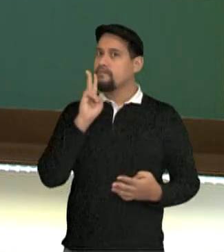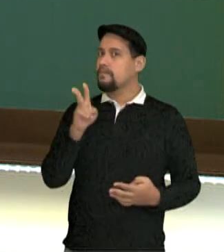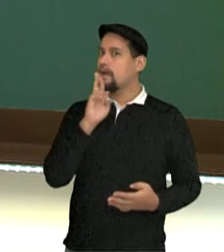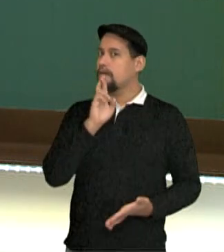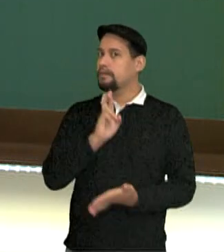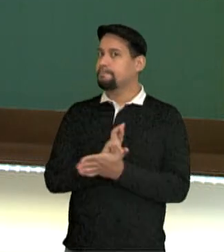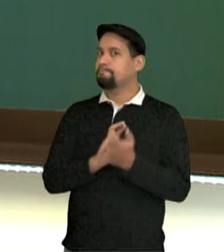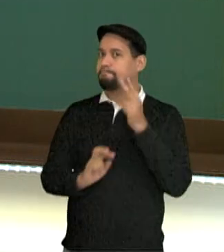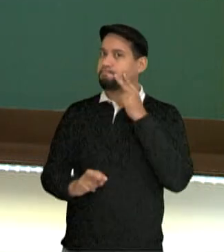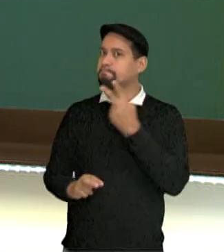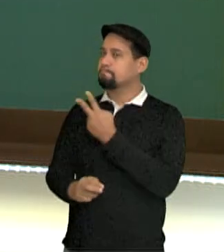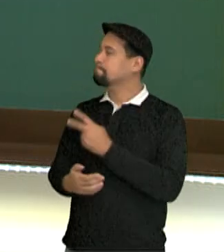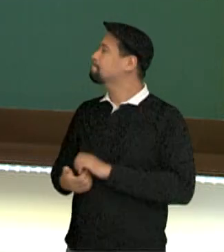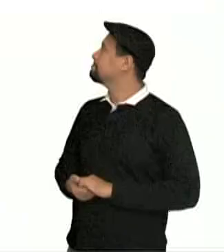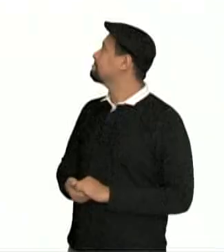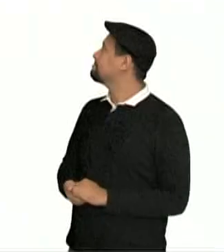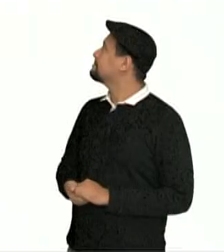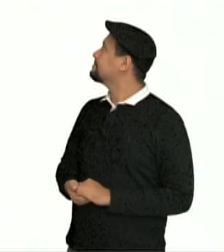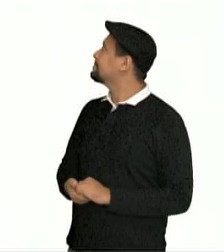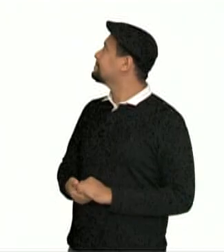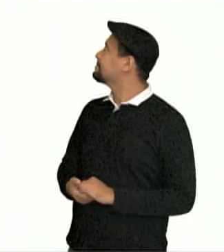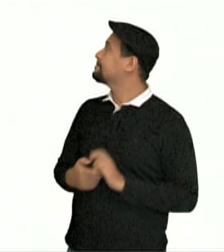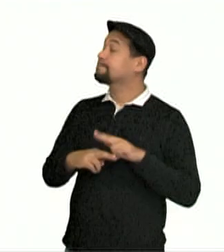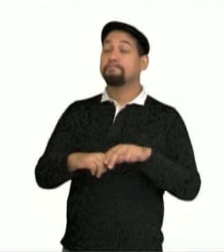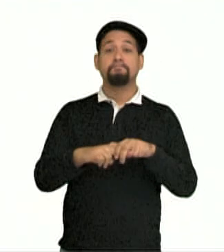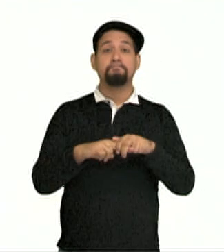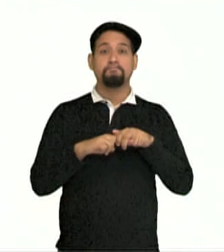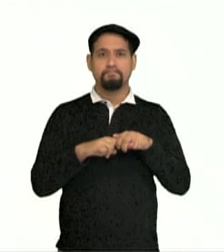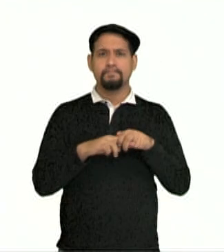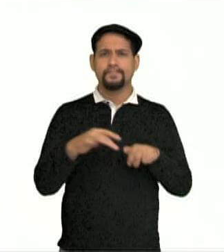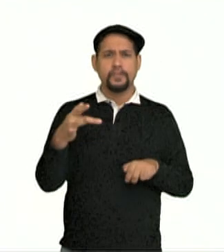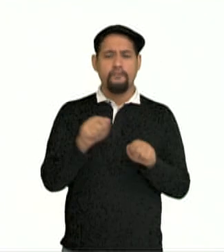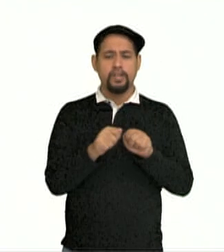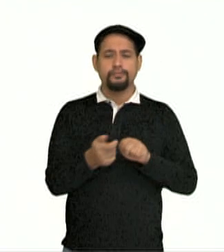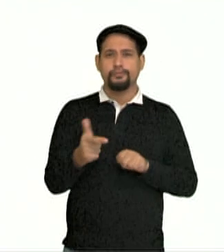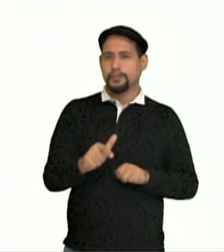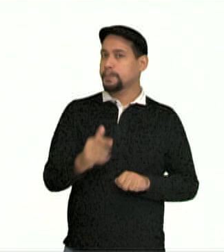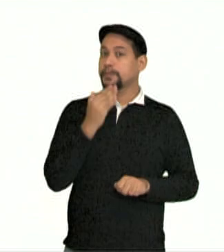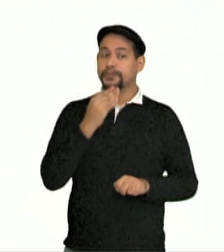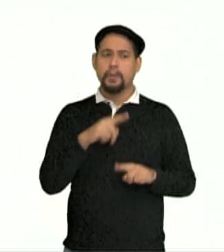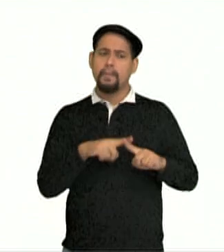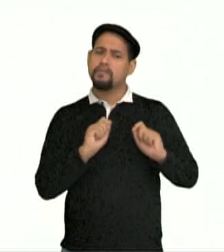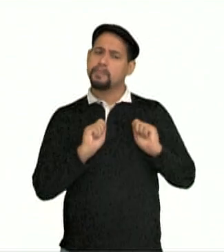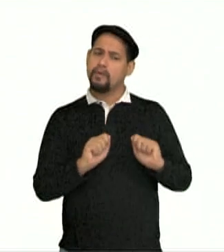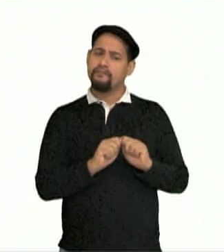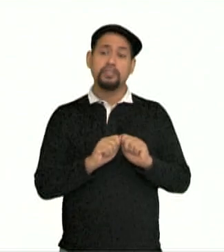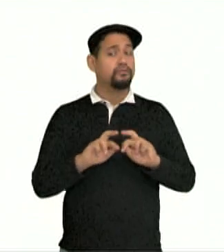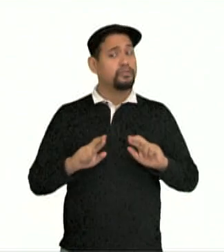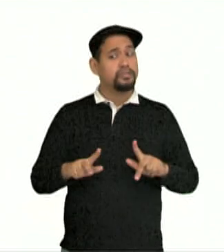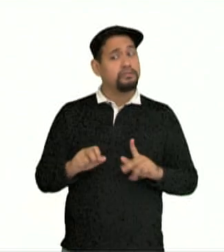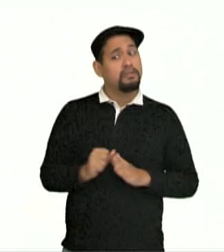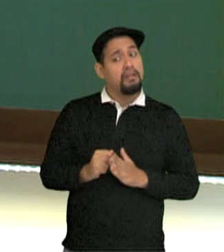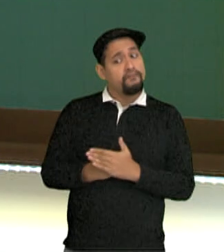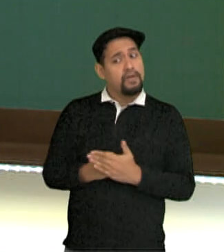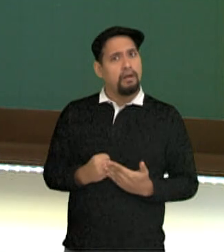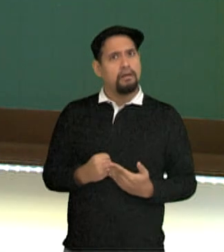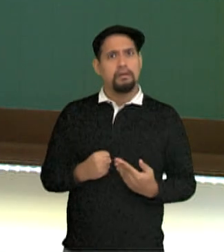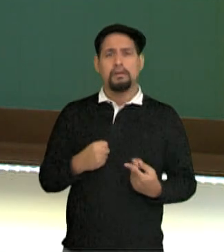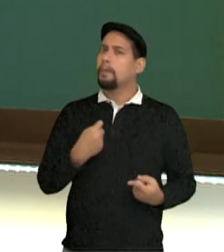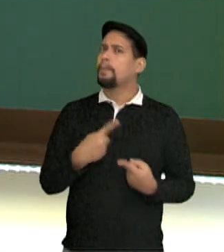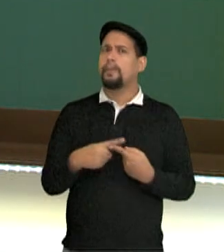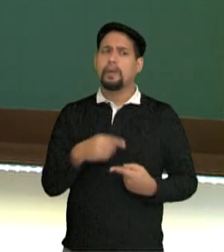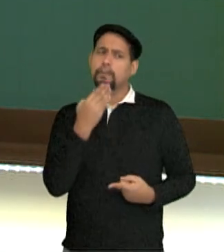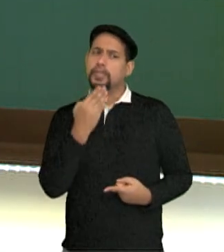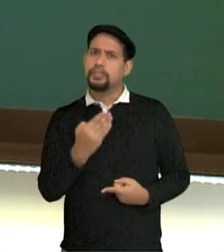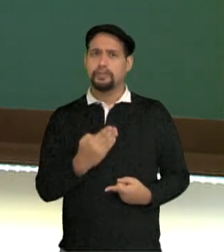comigo. O motivo da personagem fazer o pedido, mas você podia fazer isso de uma forma discreta. Por que ela fez esse